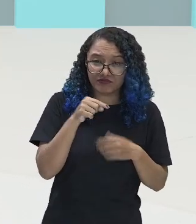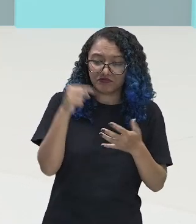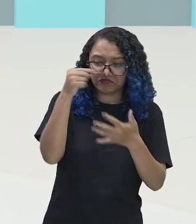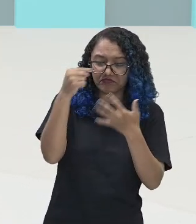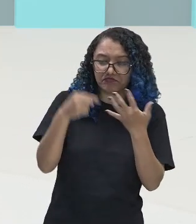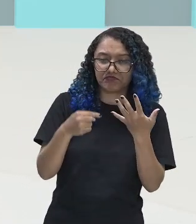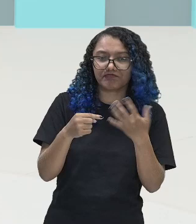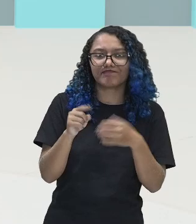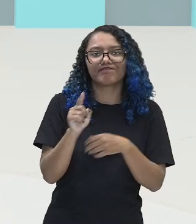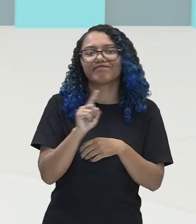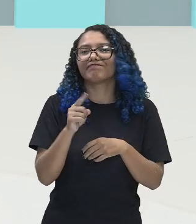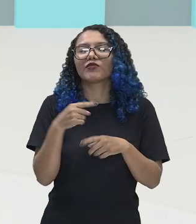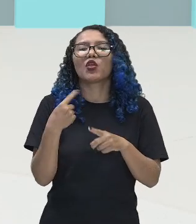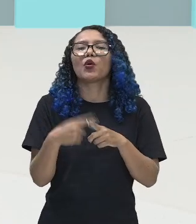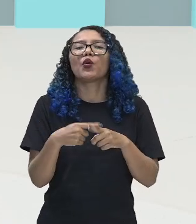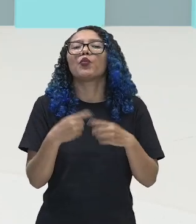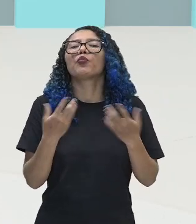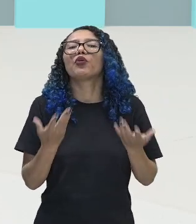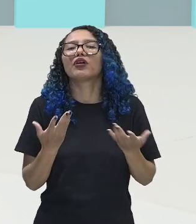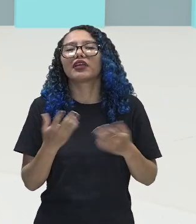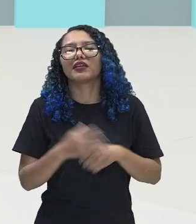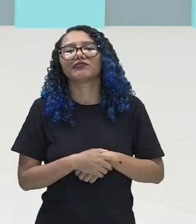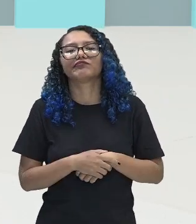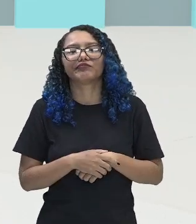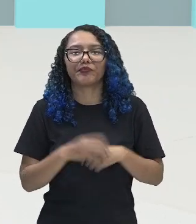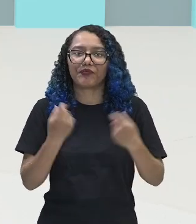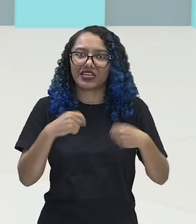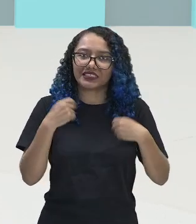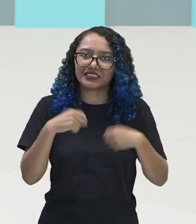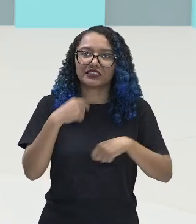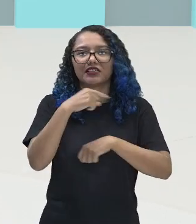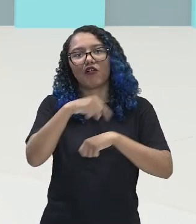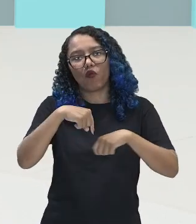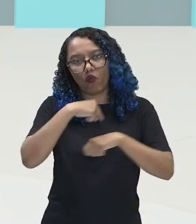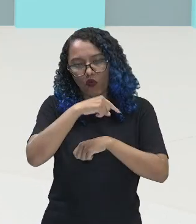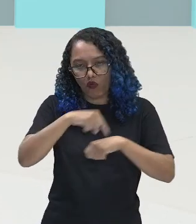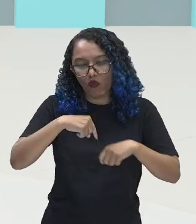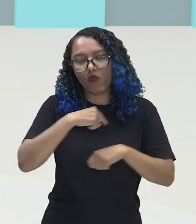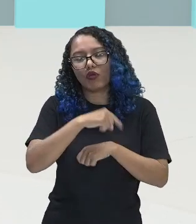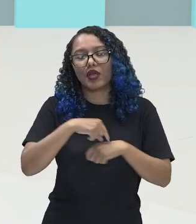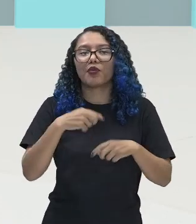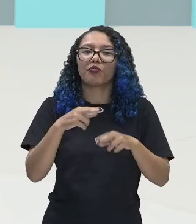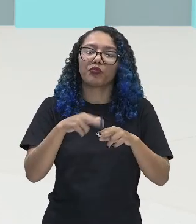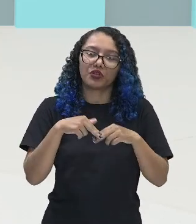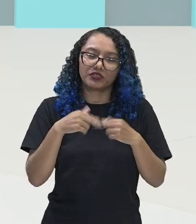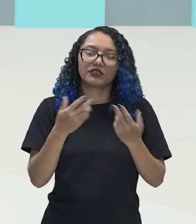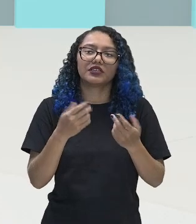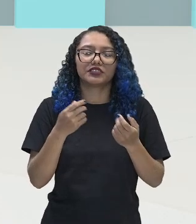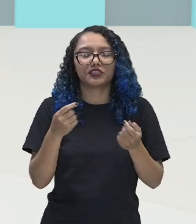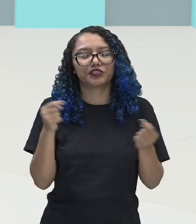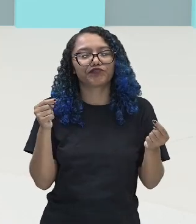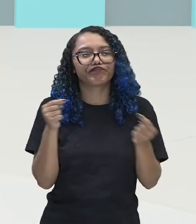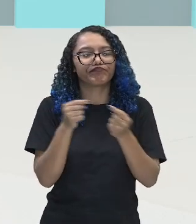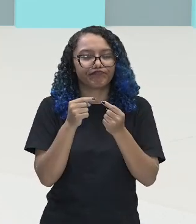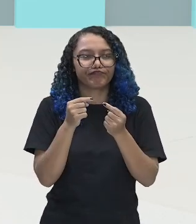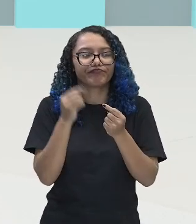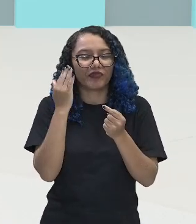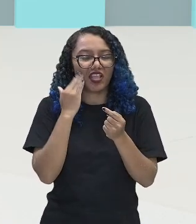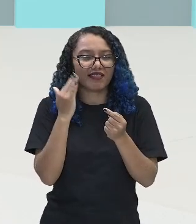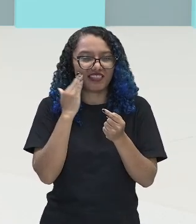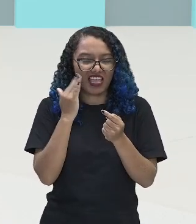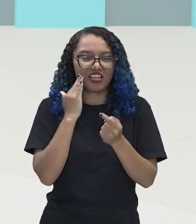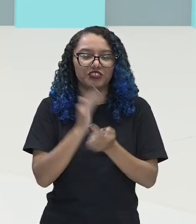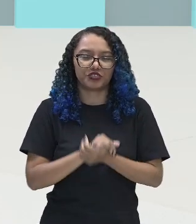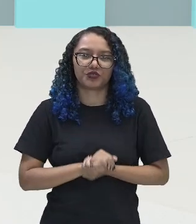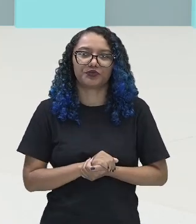agora a gente compreende por que quer dizer, né, o homem que roubava horas. É importante dizer, né,